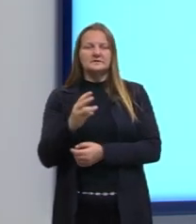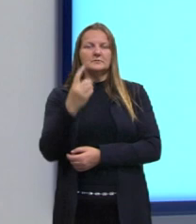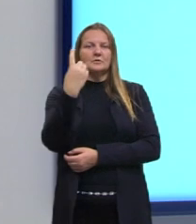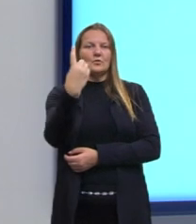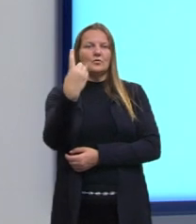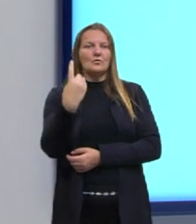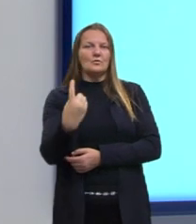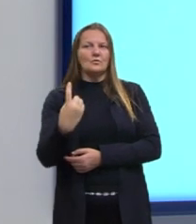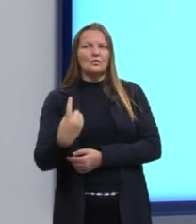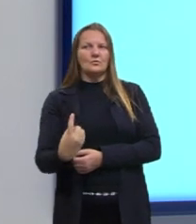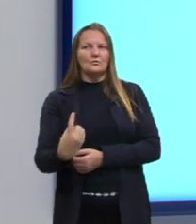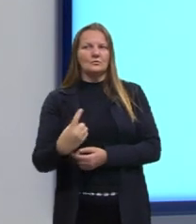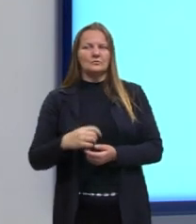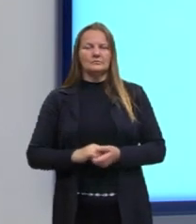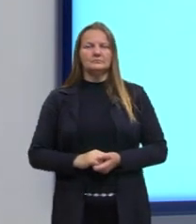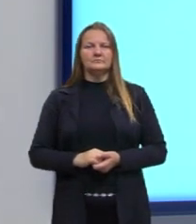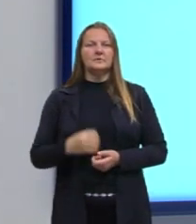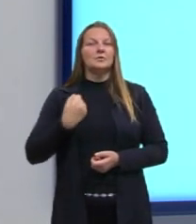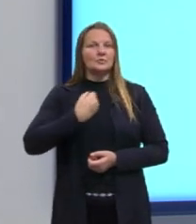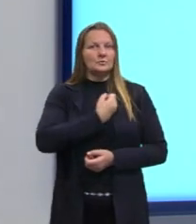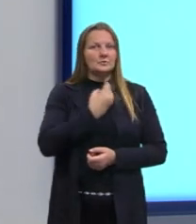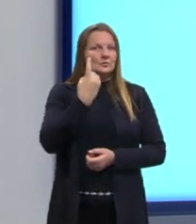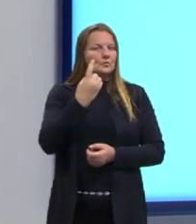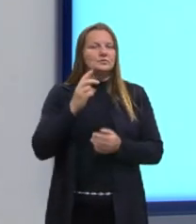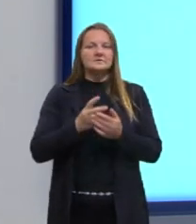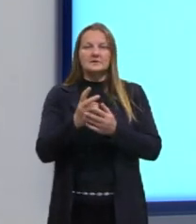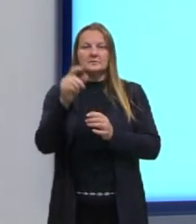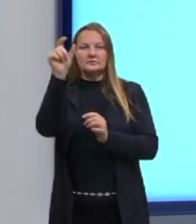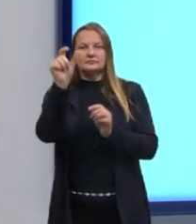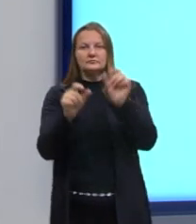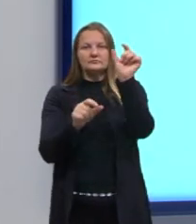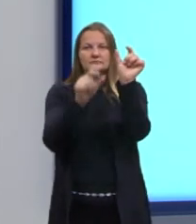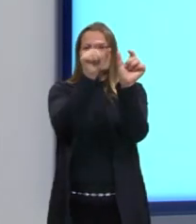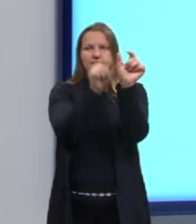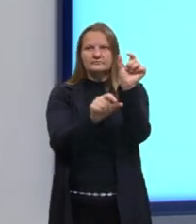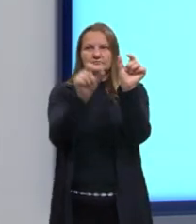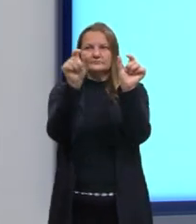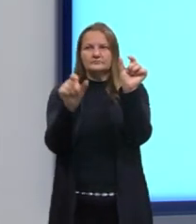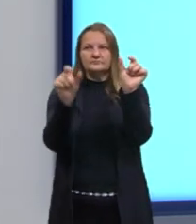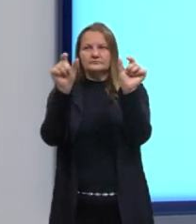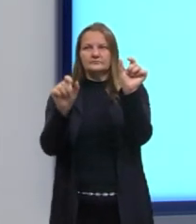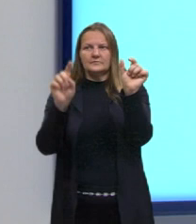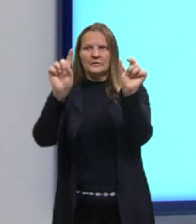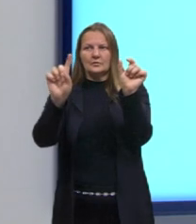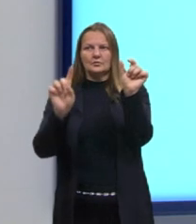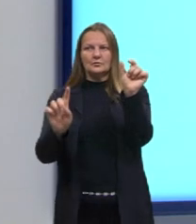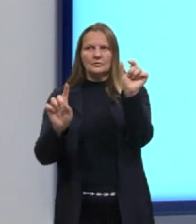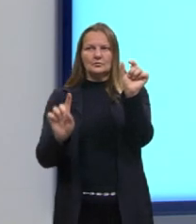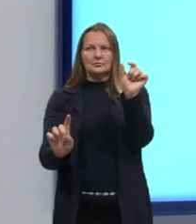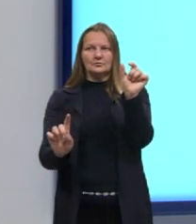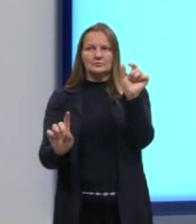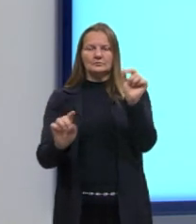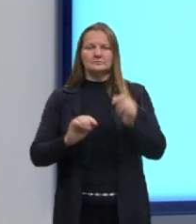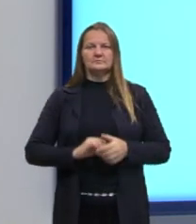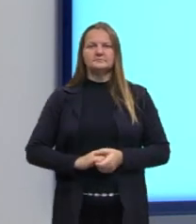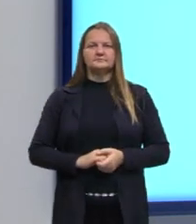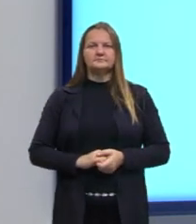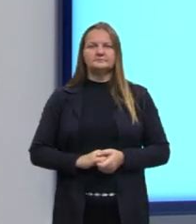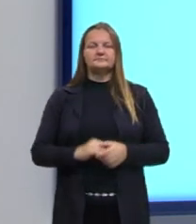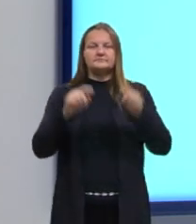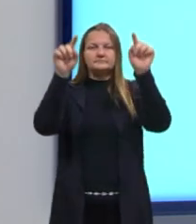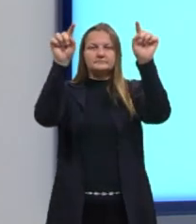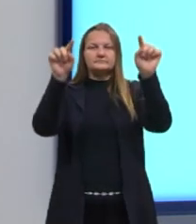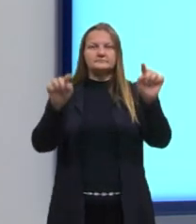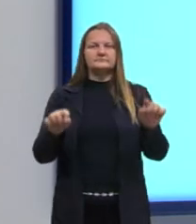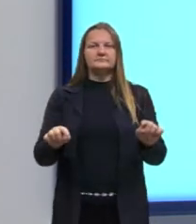do númerozinho 1 né então a última coluna sempre vai ser o 1 e esse determinante dessa matriz quadrada